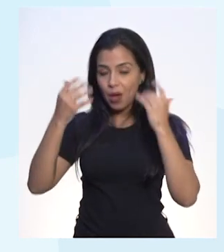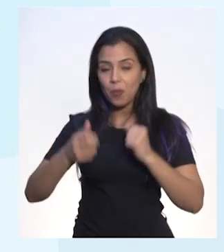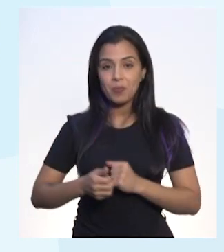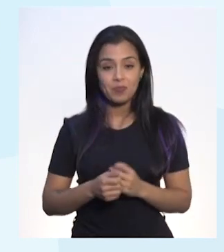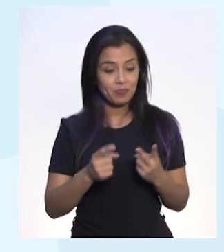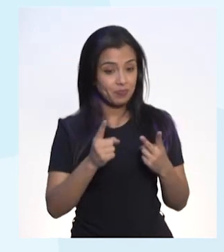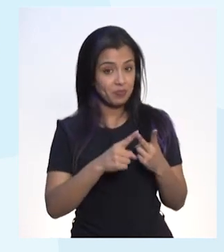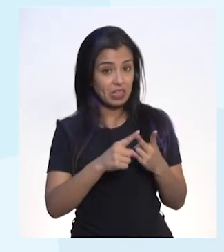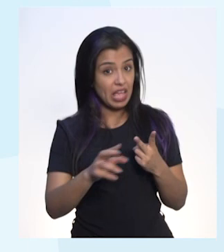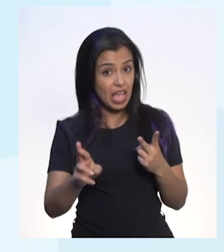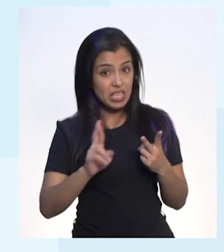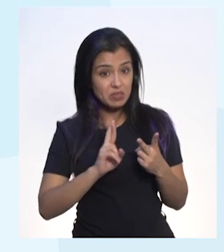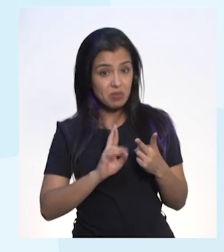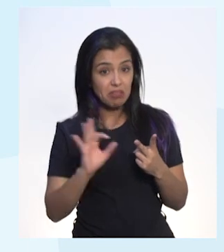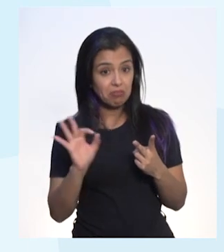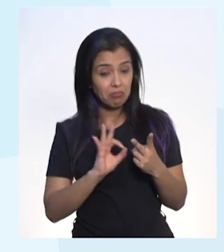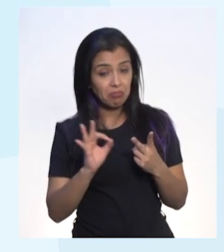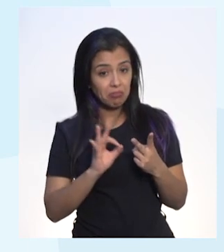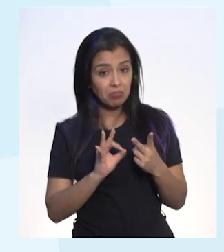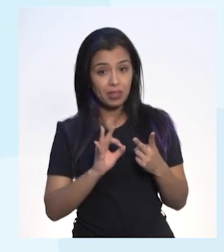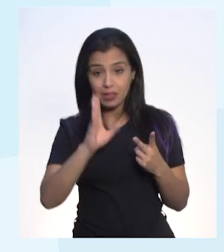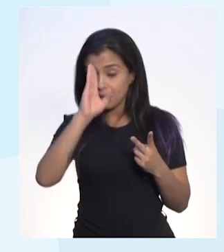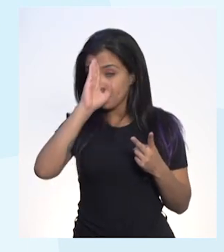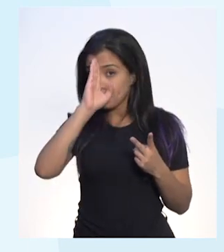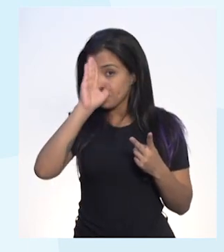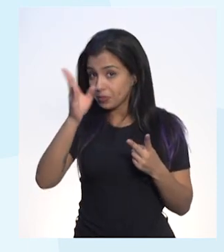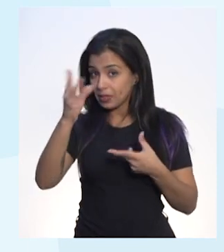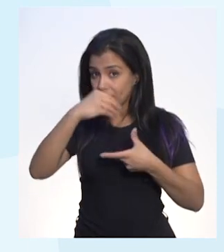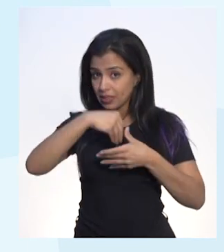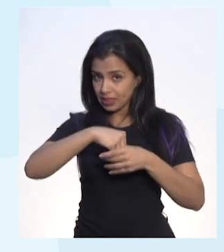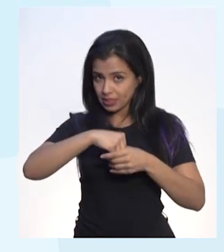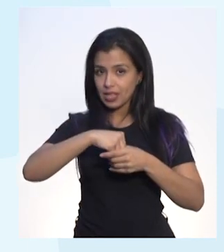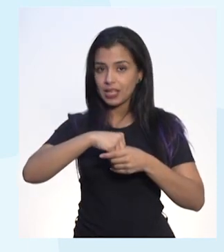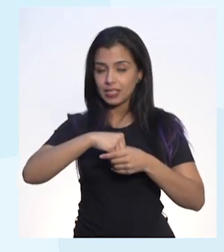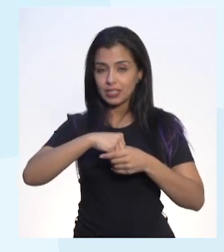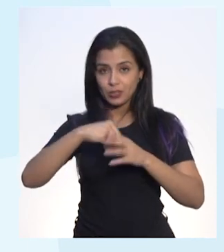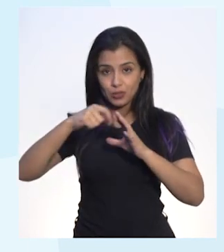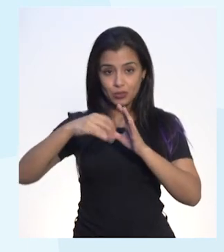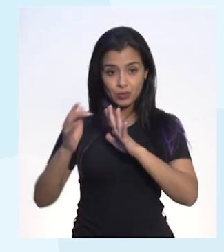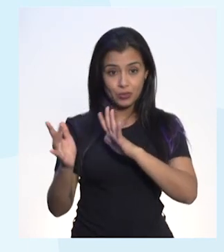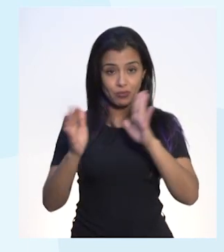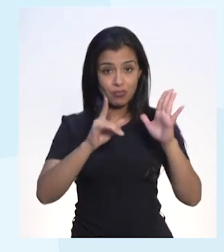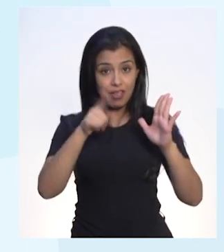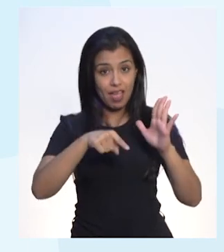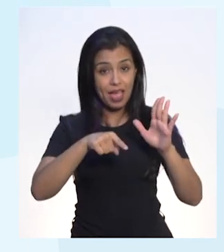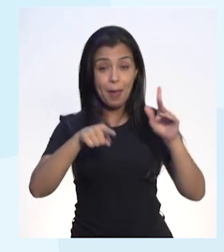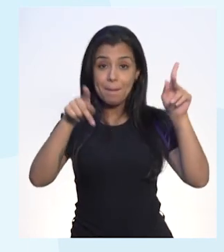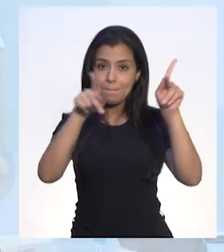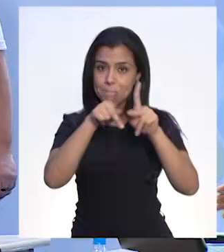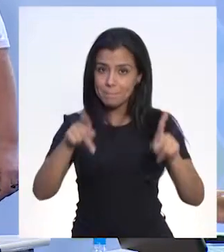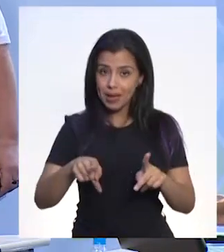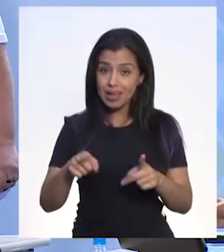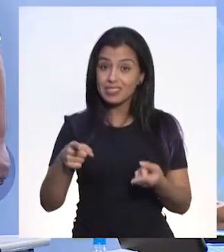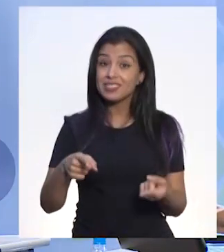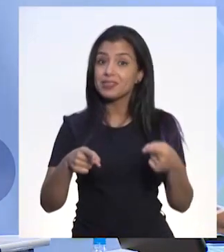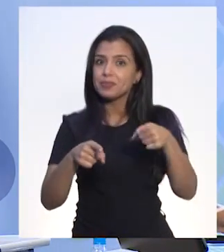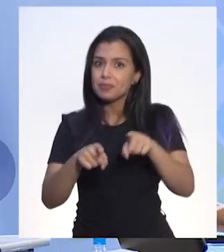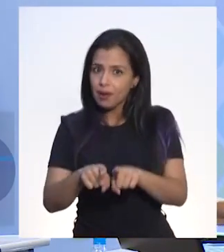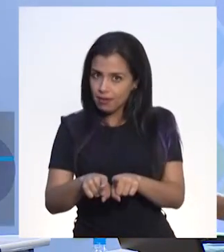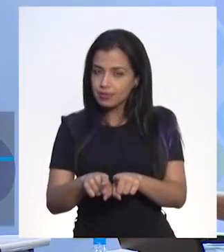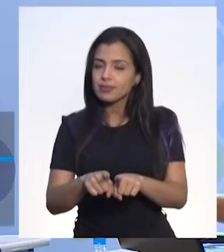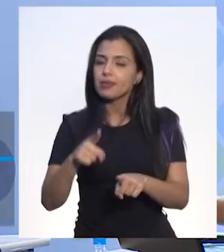respostas, quais são as 2 dimensões críticas abordadas no vídeo, é a paz e parcerias,